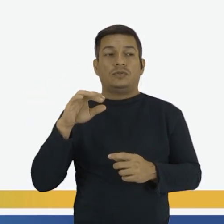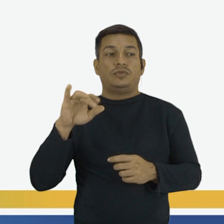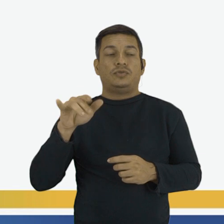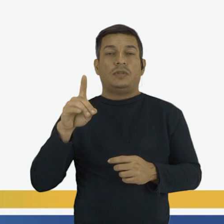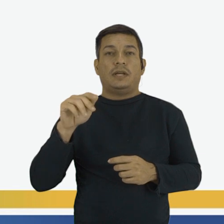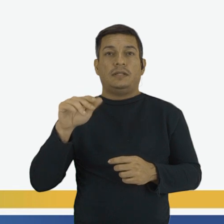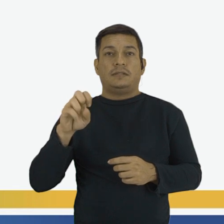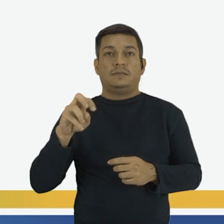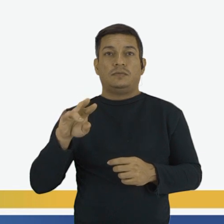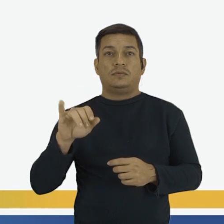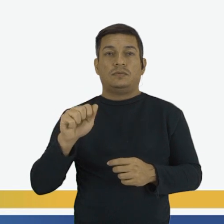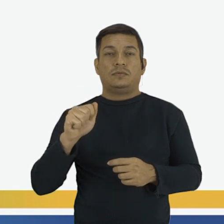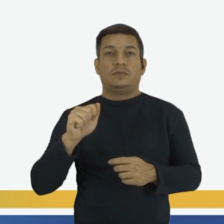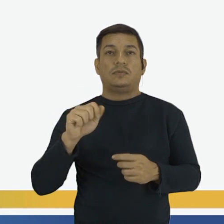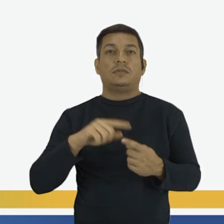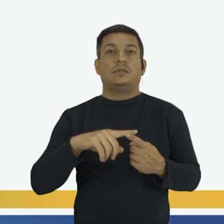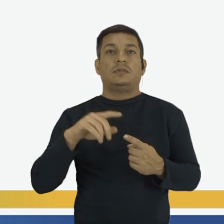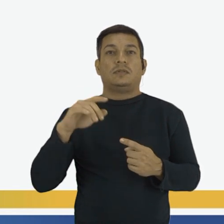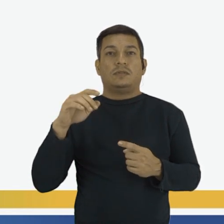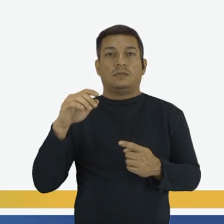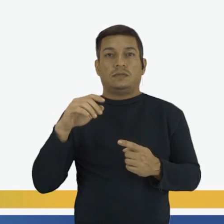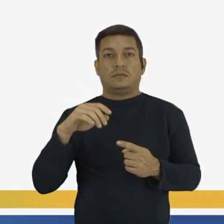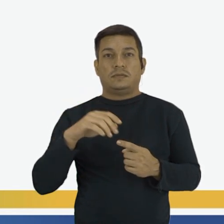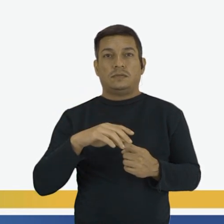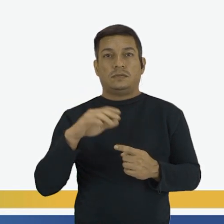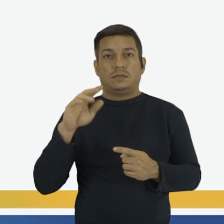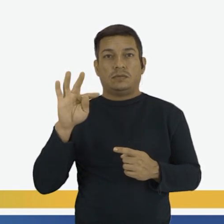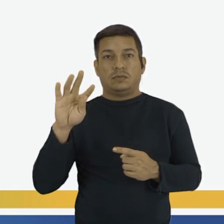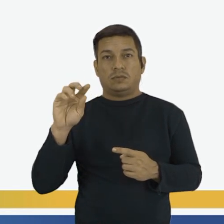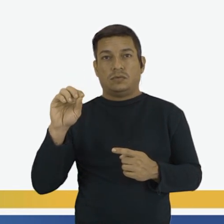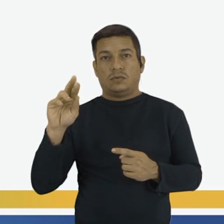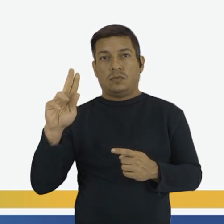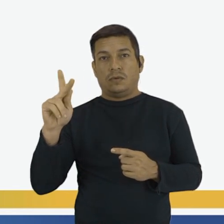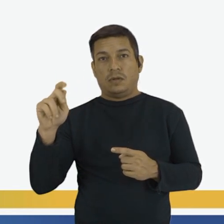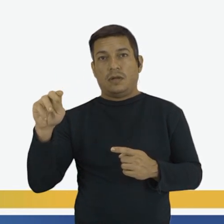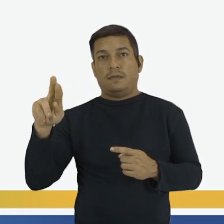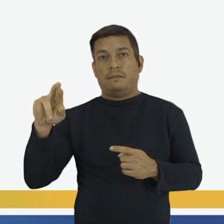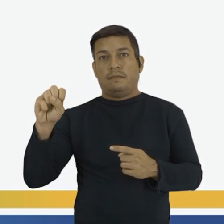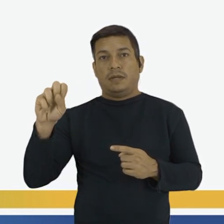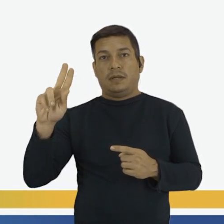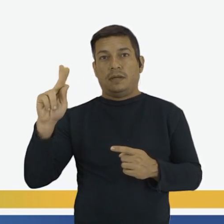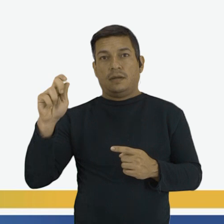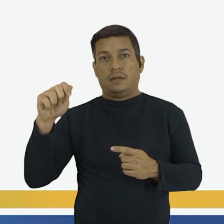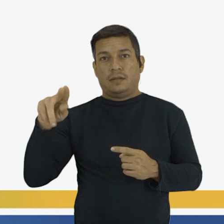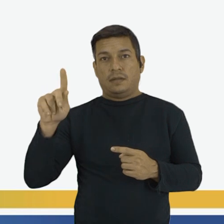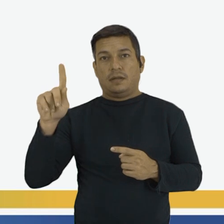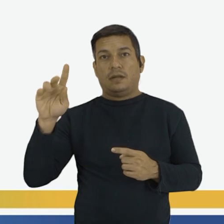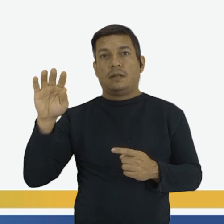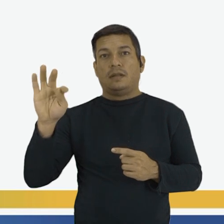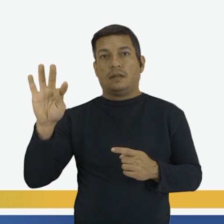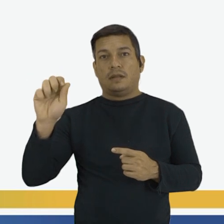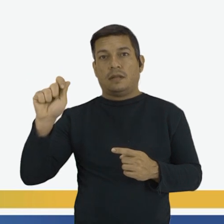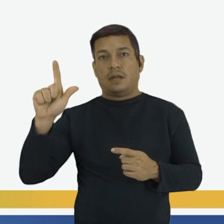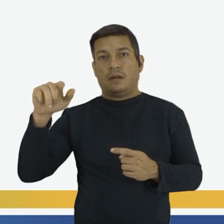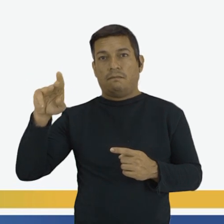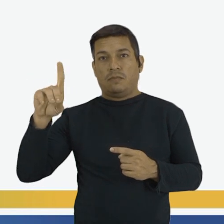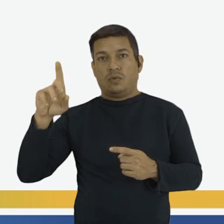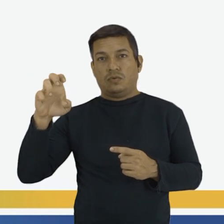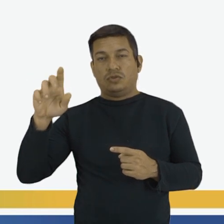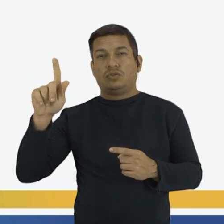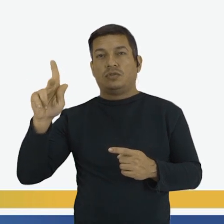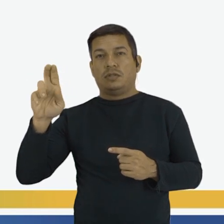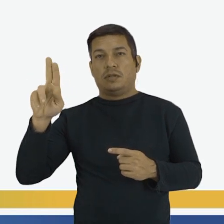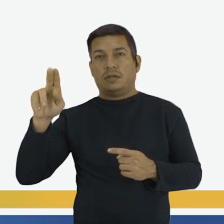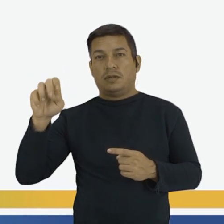o Torá, o Mirá, o Talmud e o Guemará. Isso são as tradições escritas, né, dessas